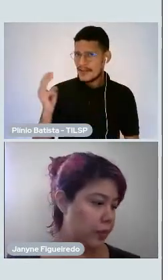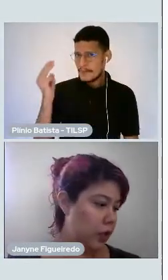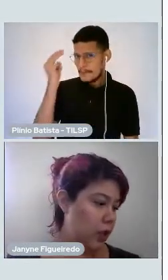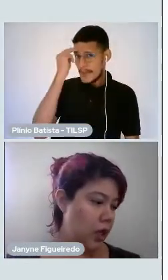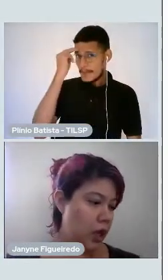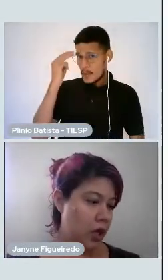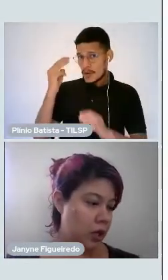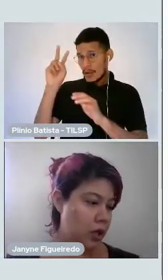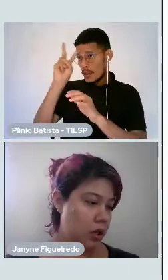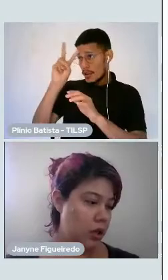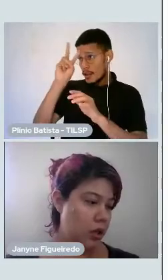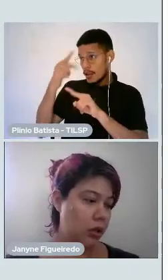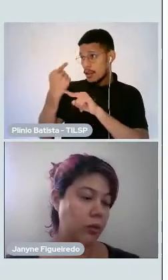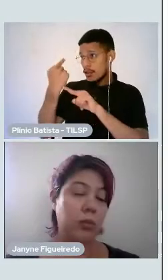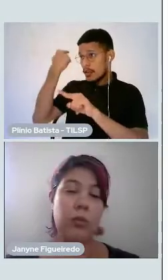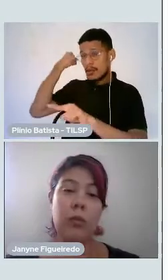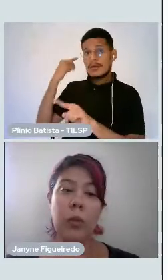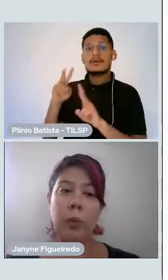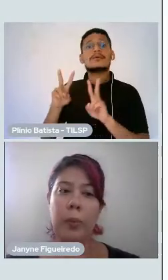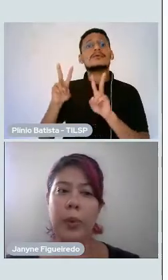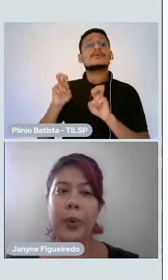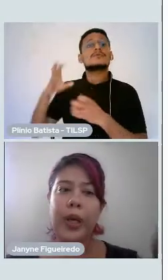história.